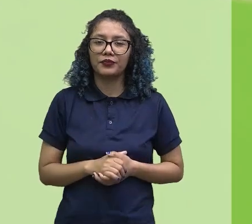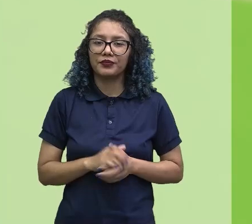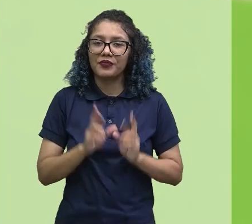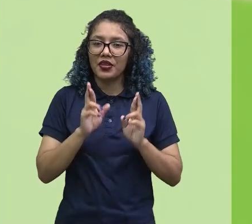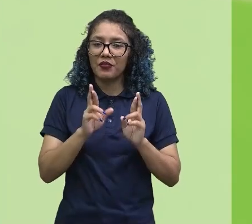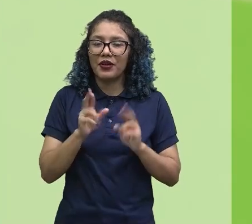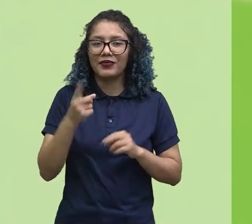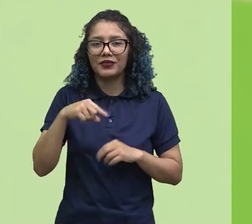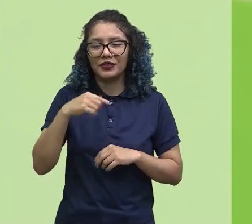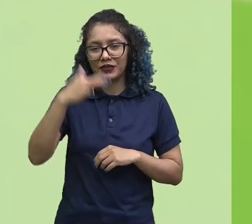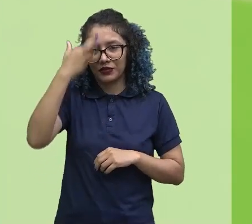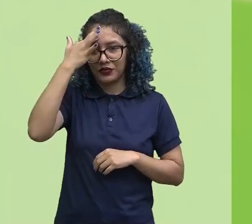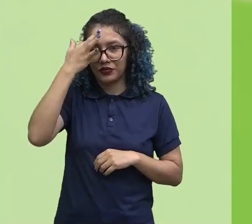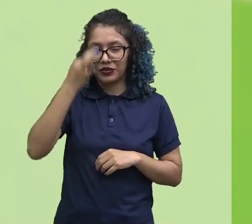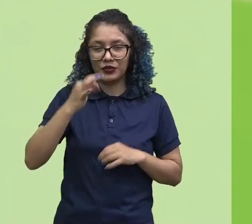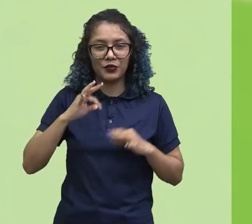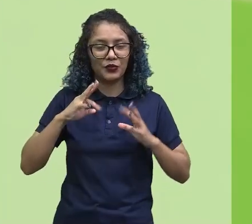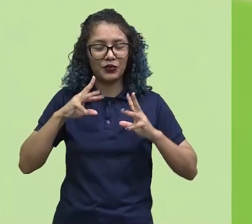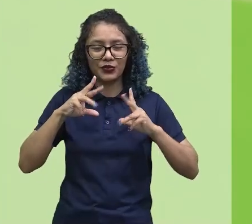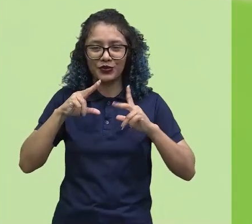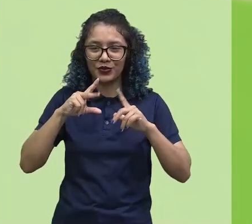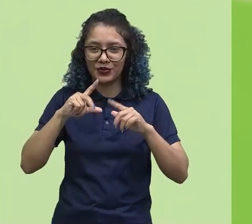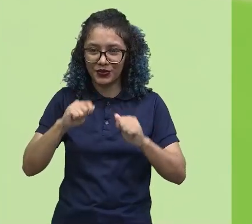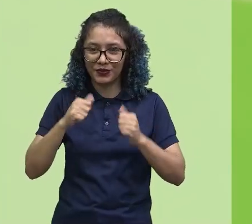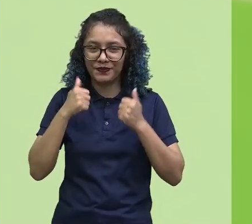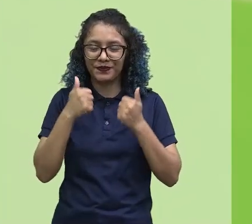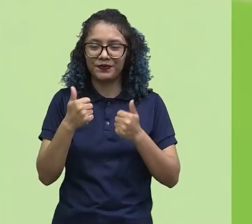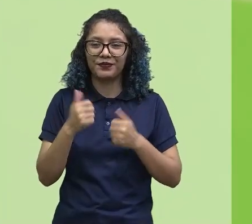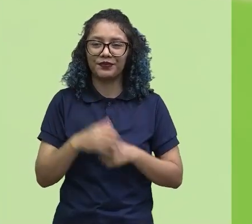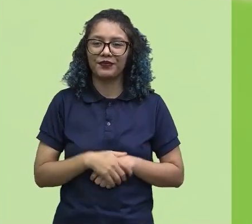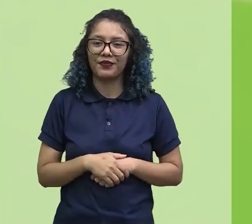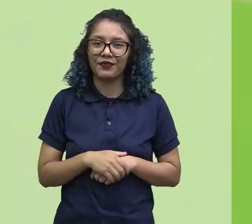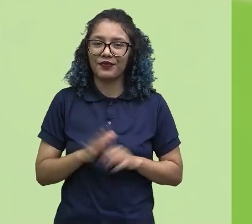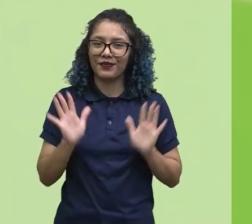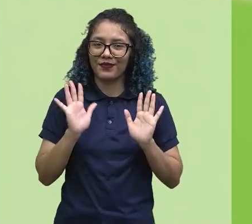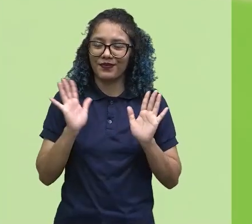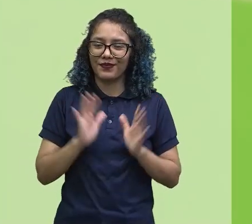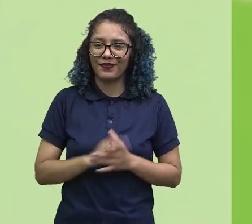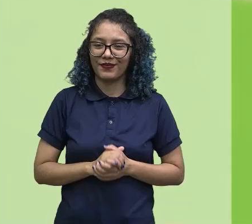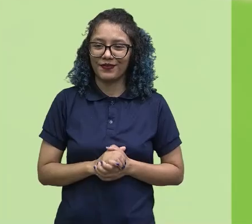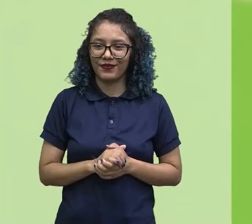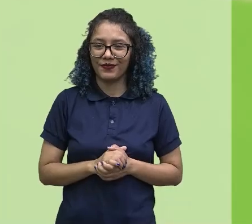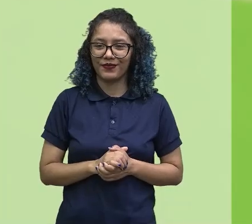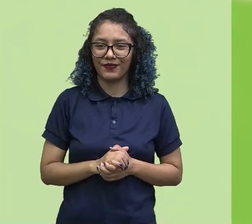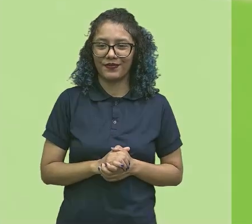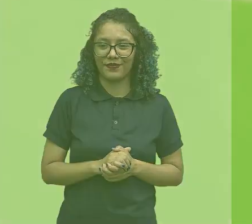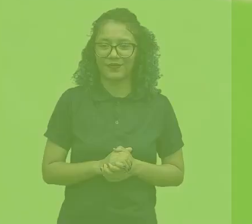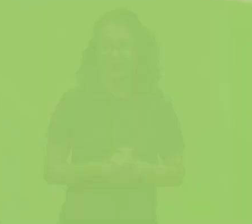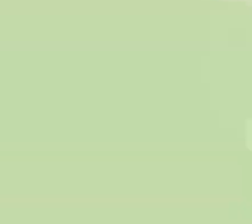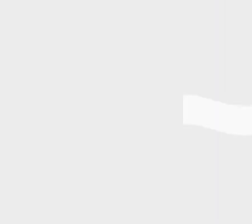que você tenha entendido tudo direitinho, tá bom? Fique com Deus e até a próxima.